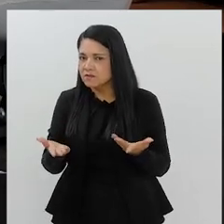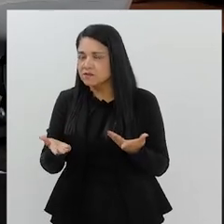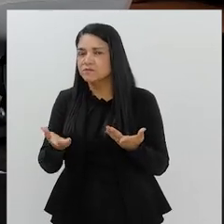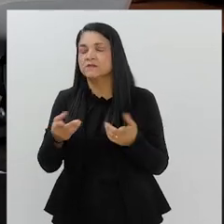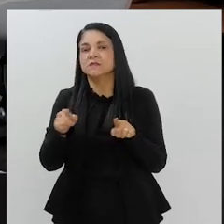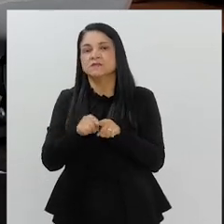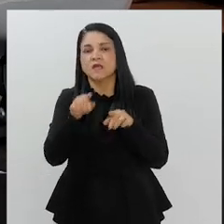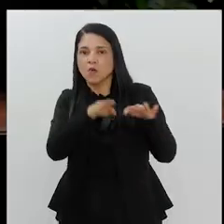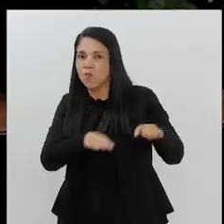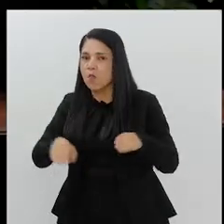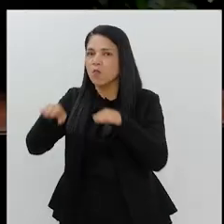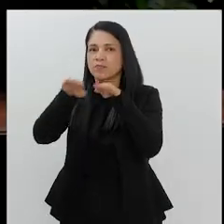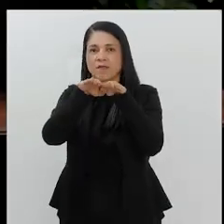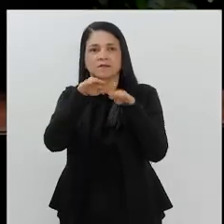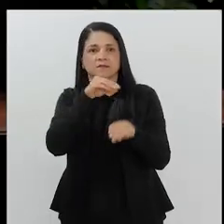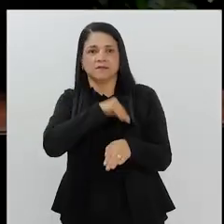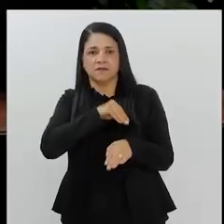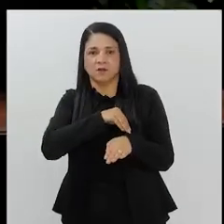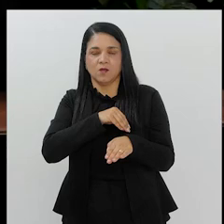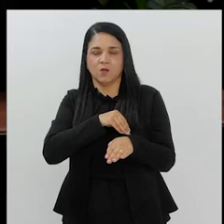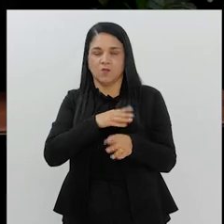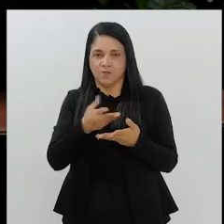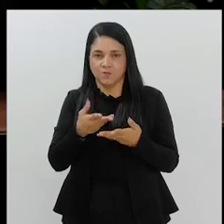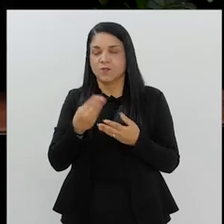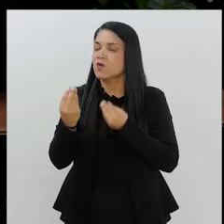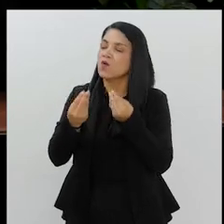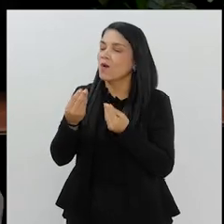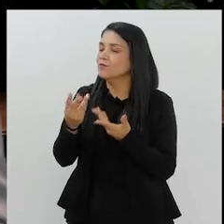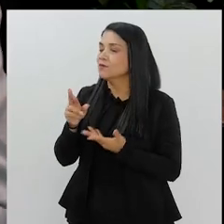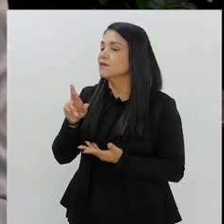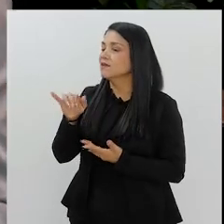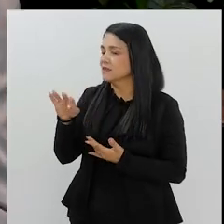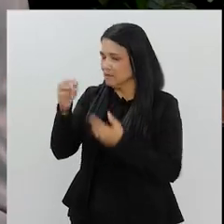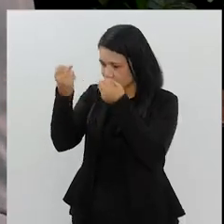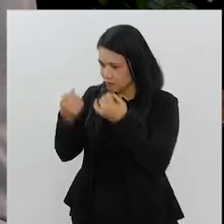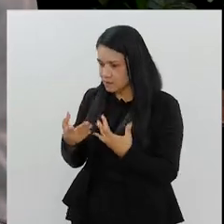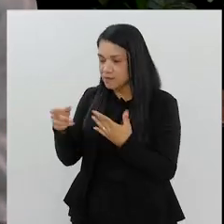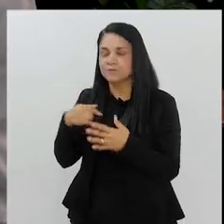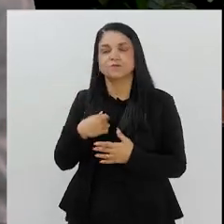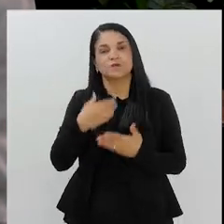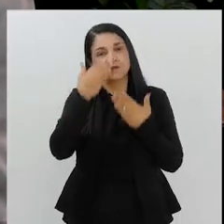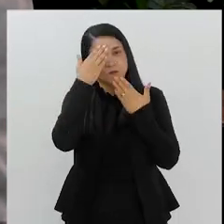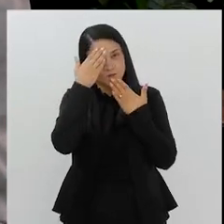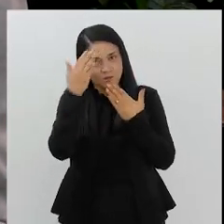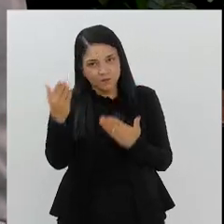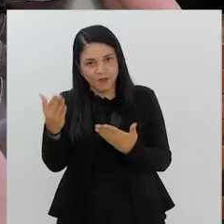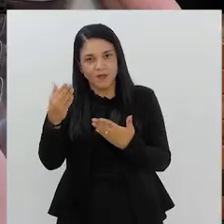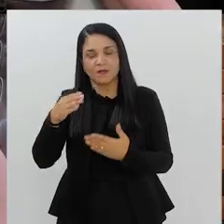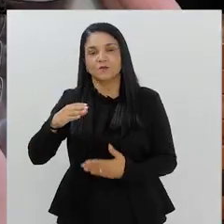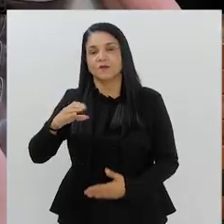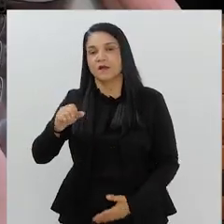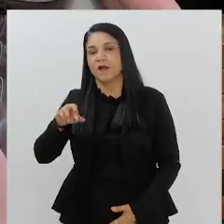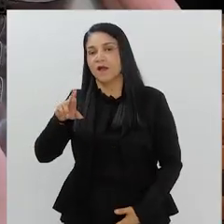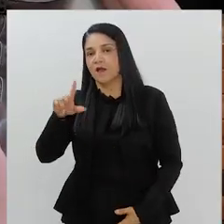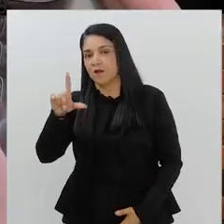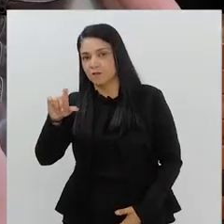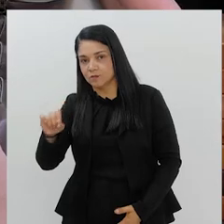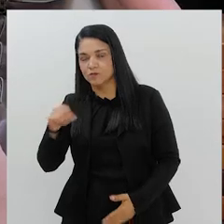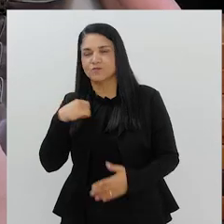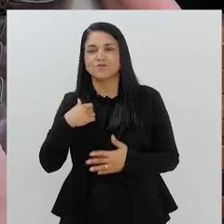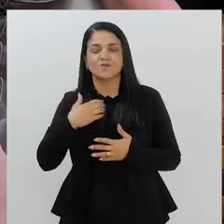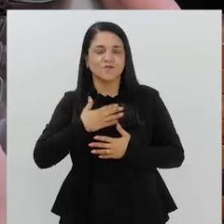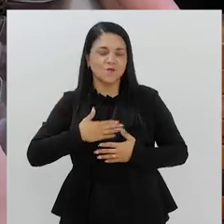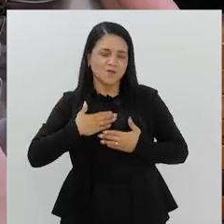reflexas né da Equidade salarial porque não é uma questão de salário Doutora Rita bom primeiro lugar Obrigada Nicodemos pelo